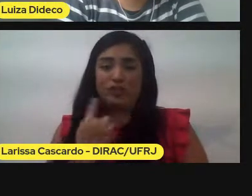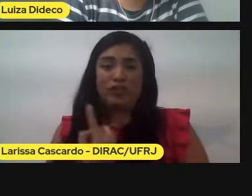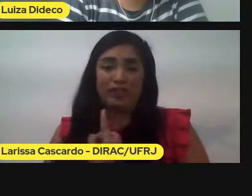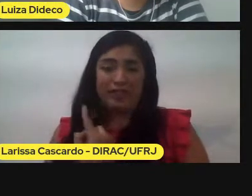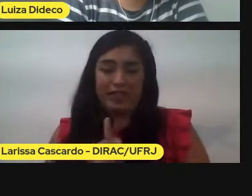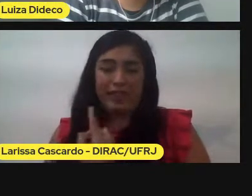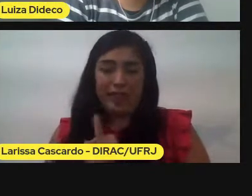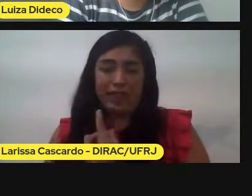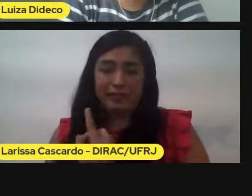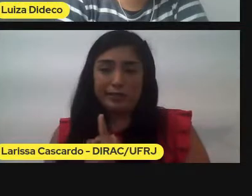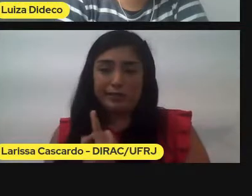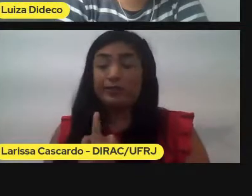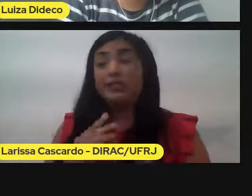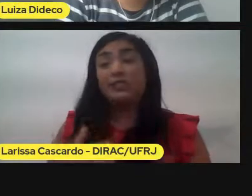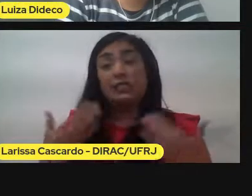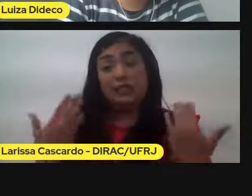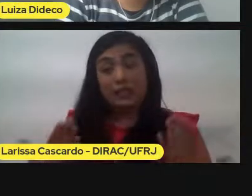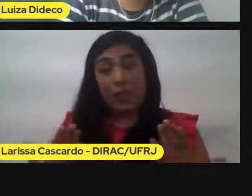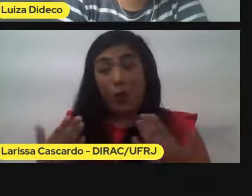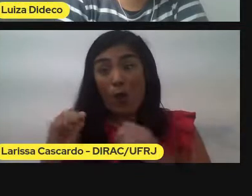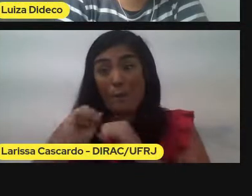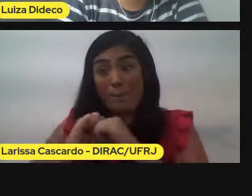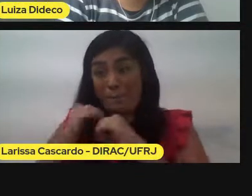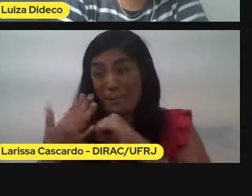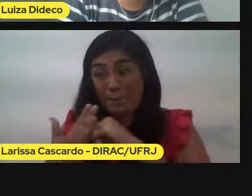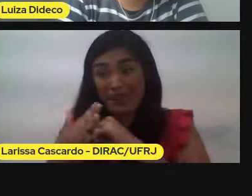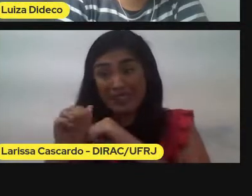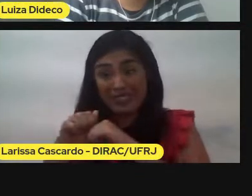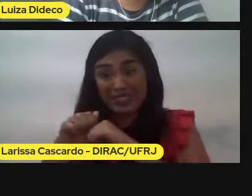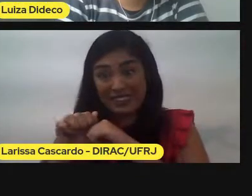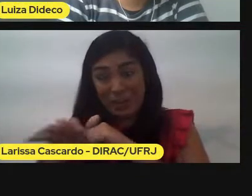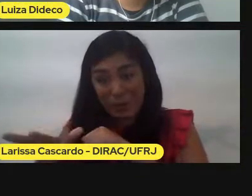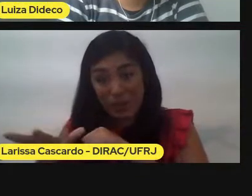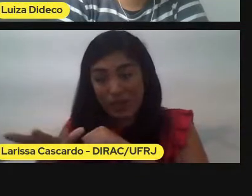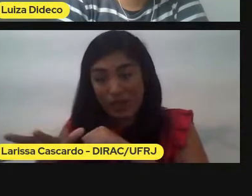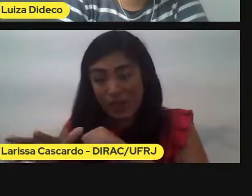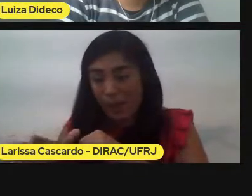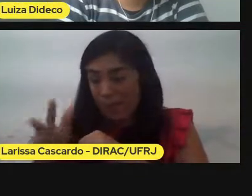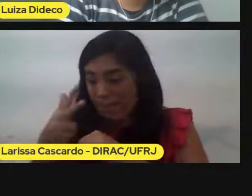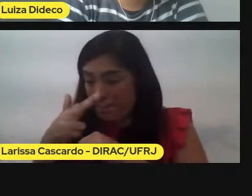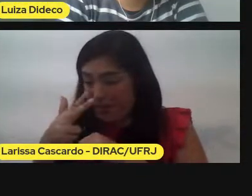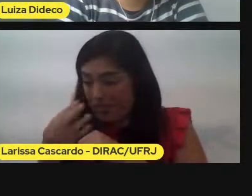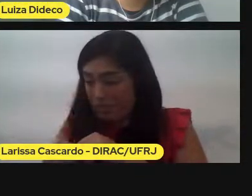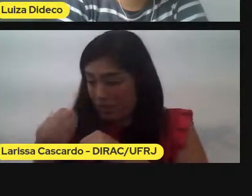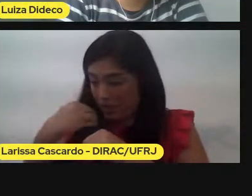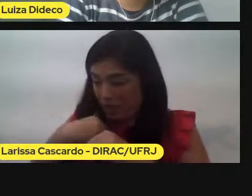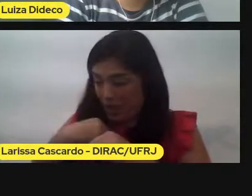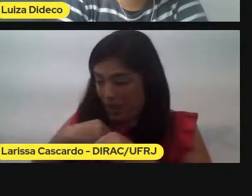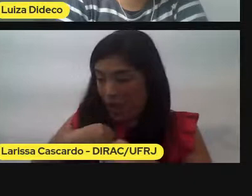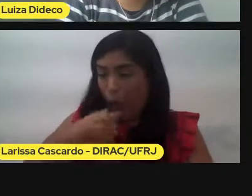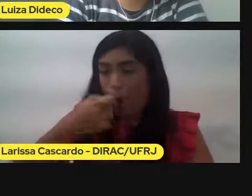nos confrontou com o tédio. A pandemia nos obrigou a conviver com o tédio.